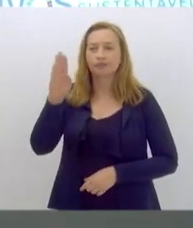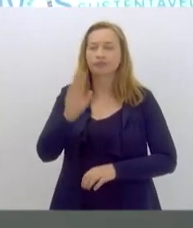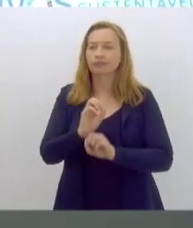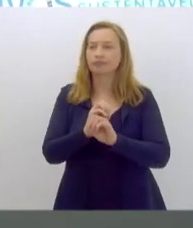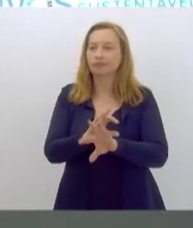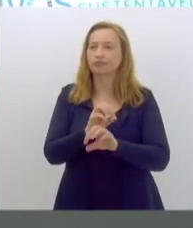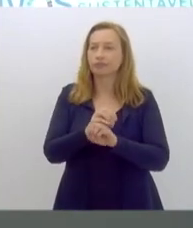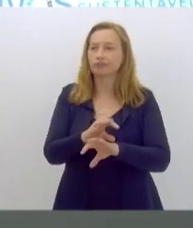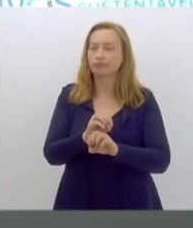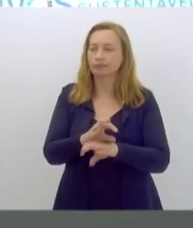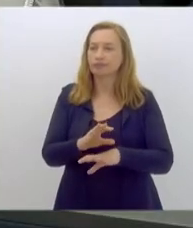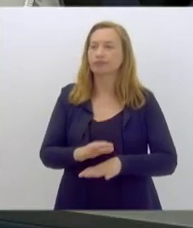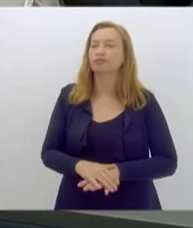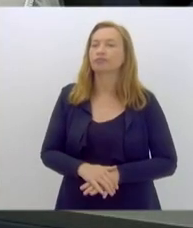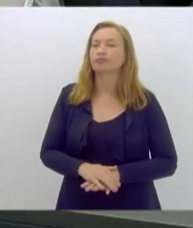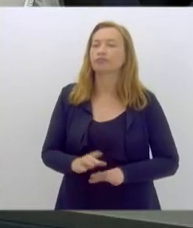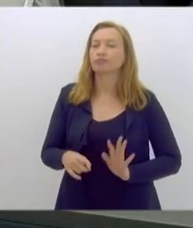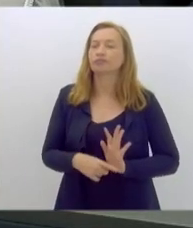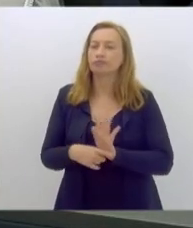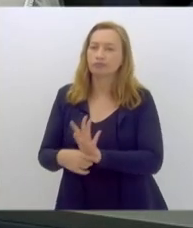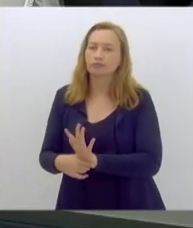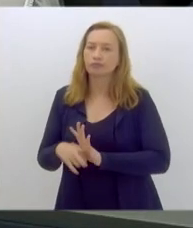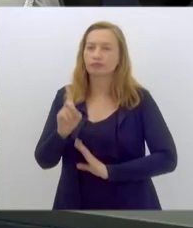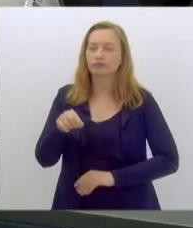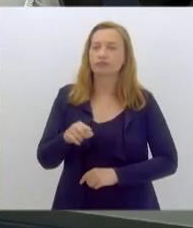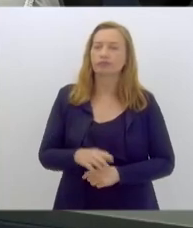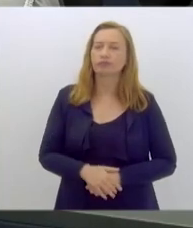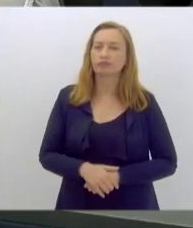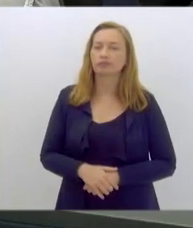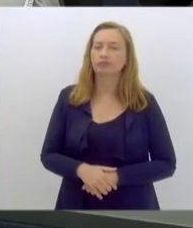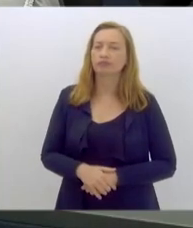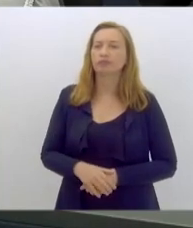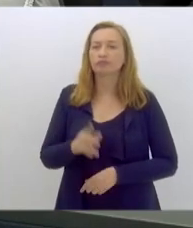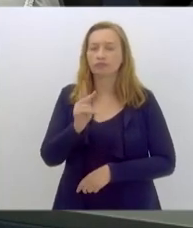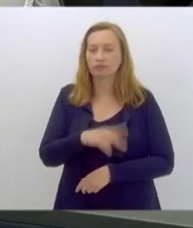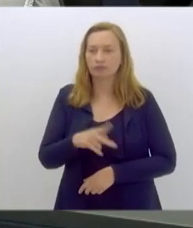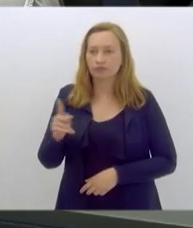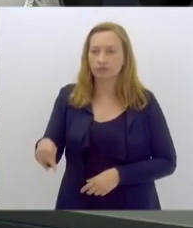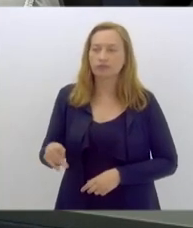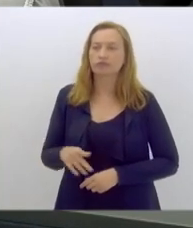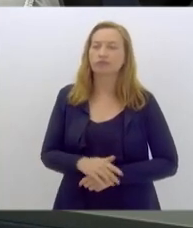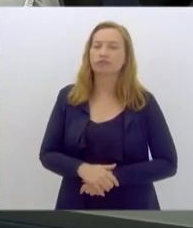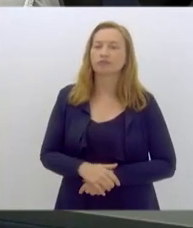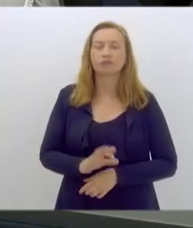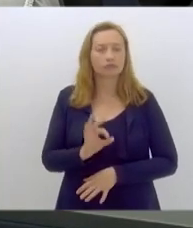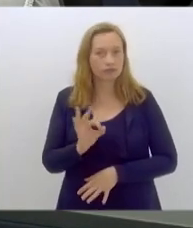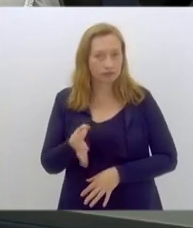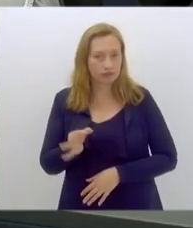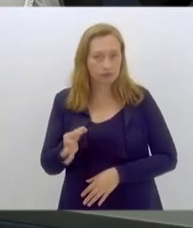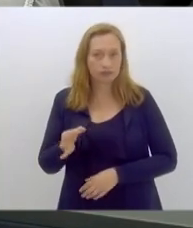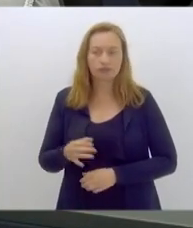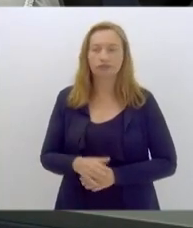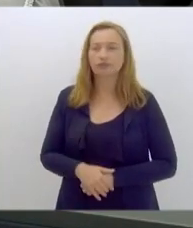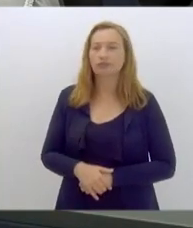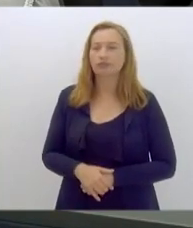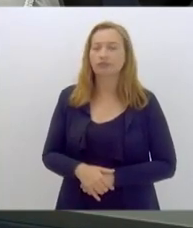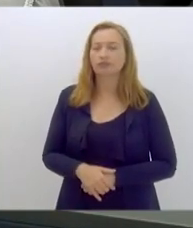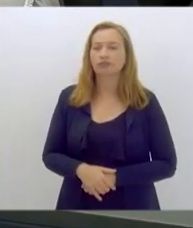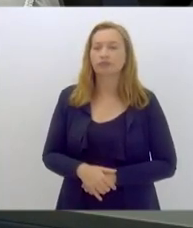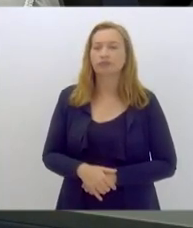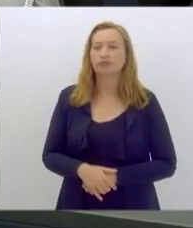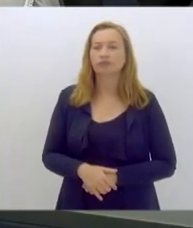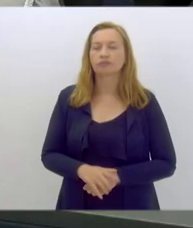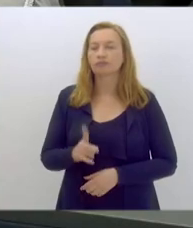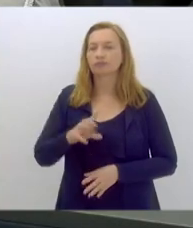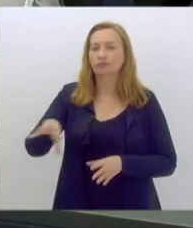fator de contribuição para educação é são os professores né e obviamente que como eles